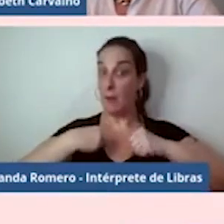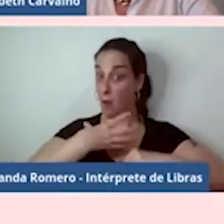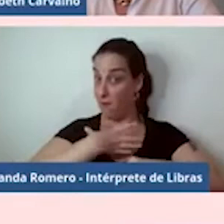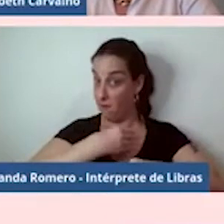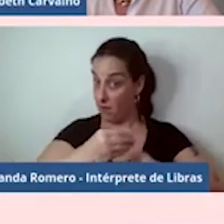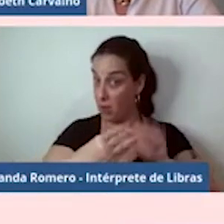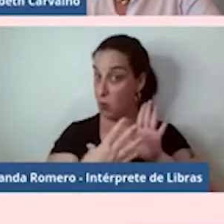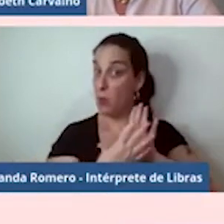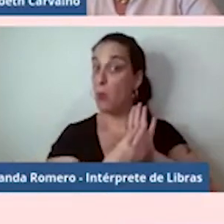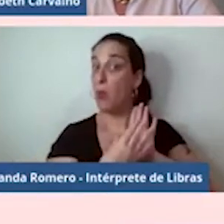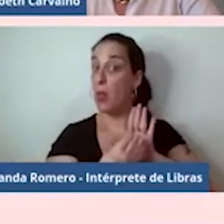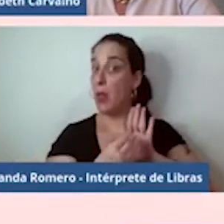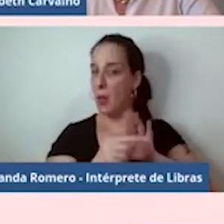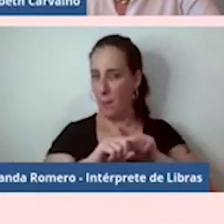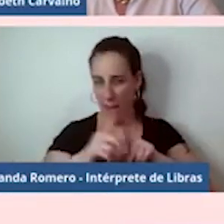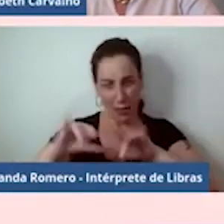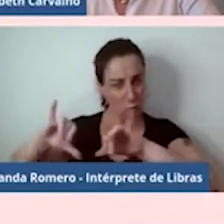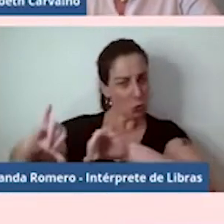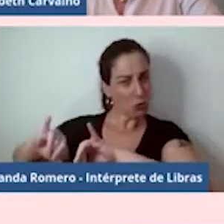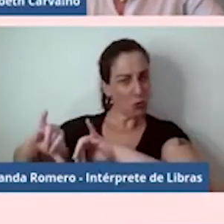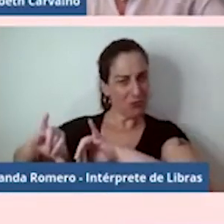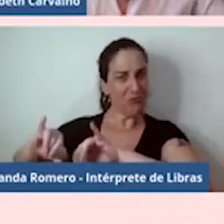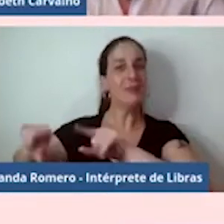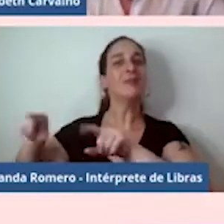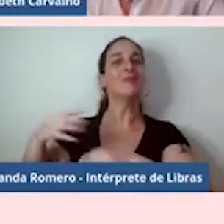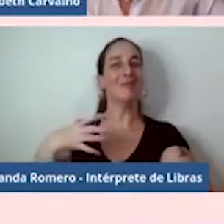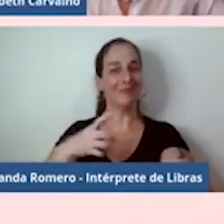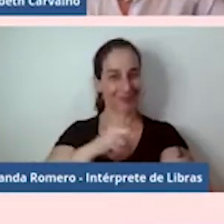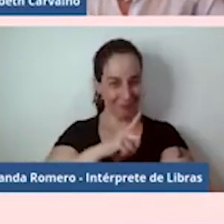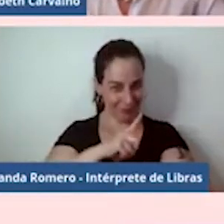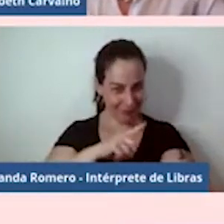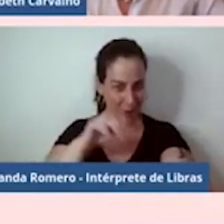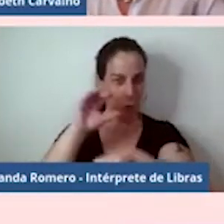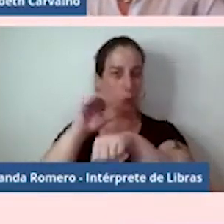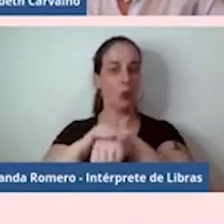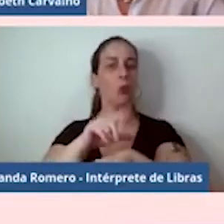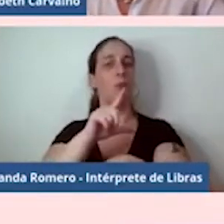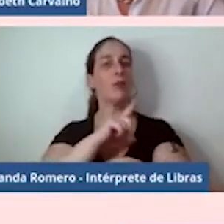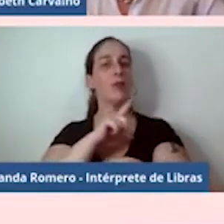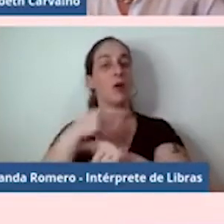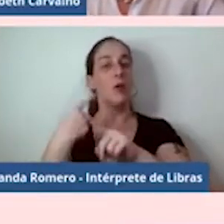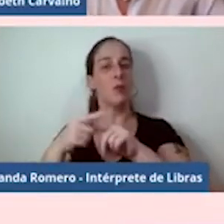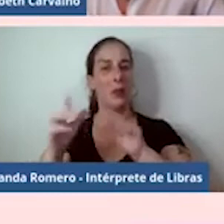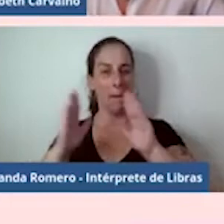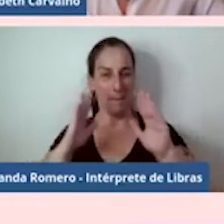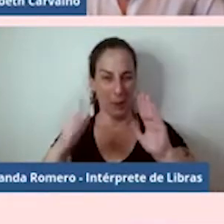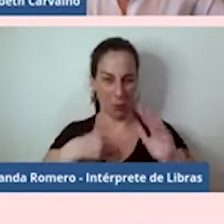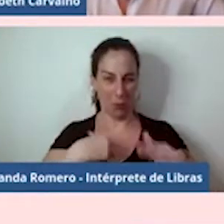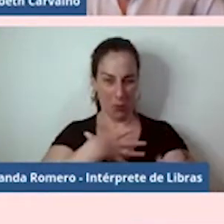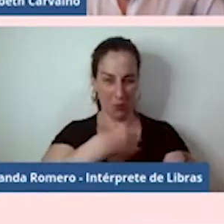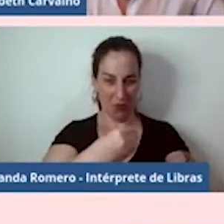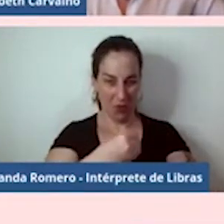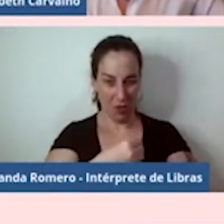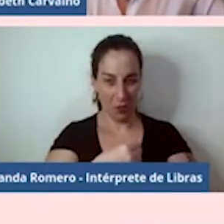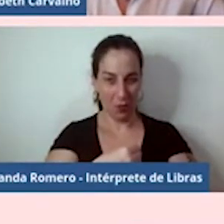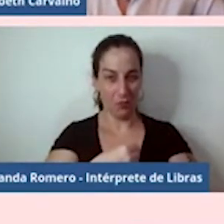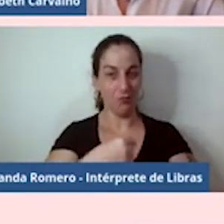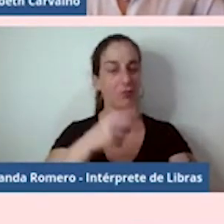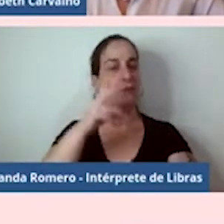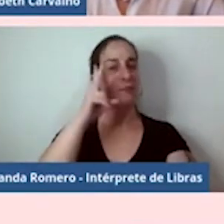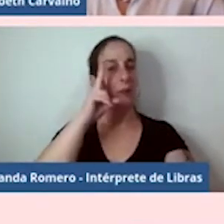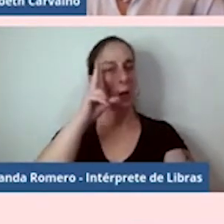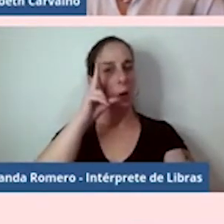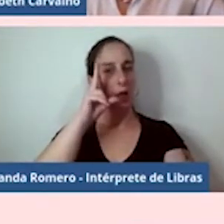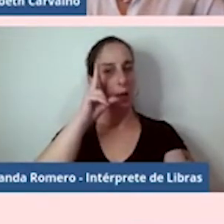sem sofrimento, não sem culpa. Porque na época dos meus filhos, eu lembro assim,